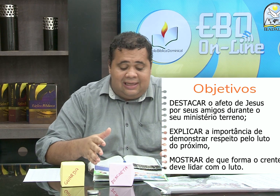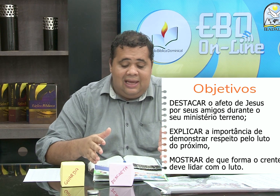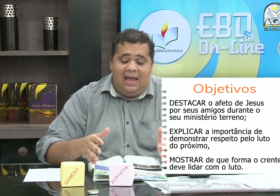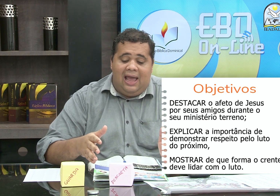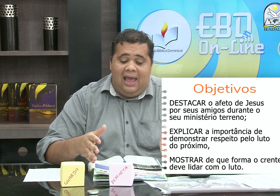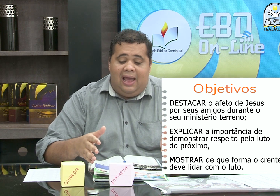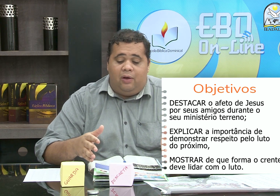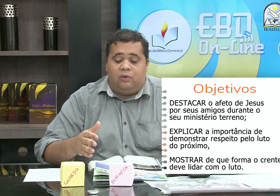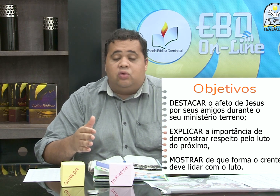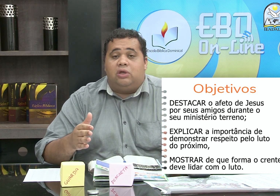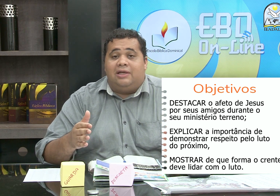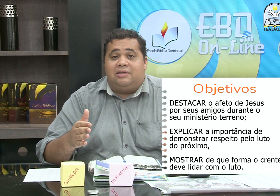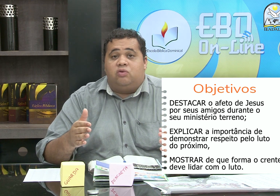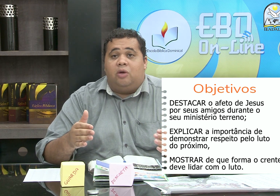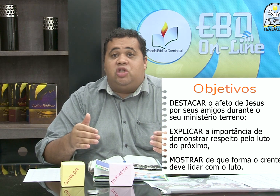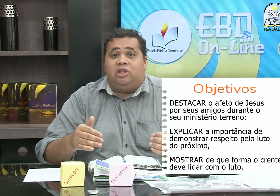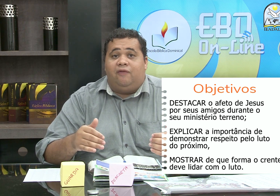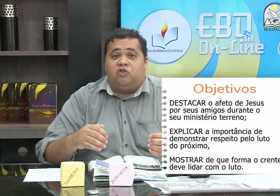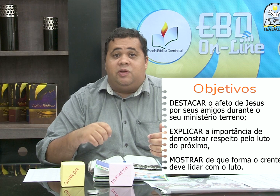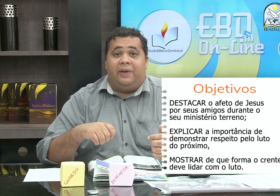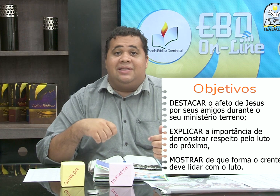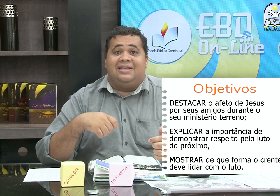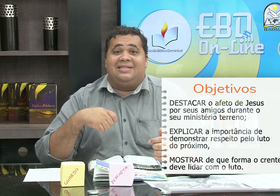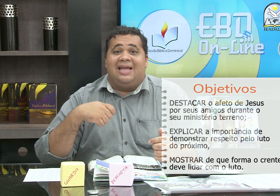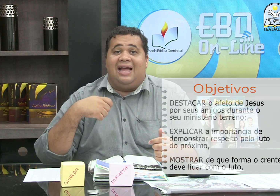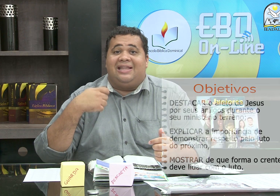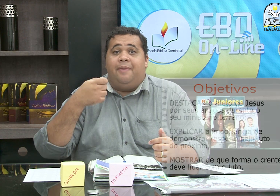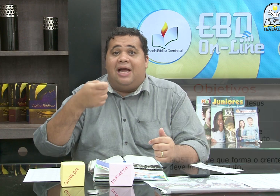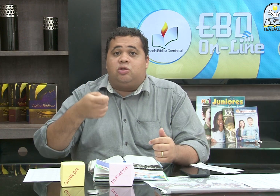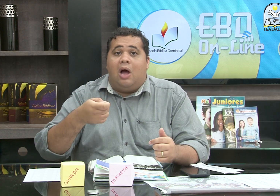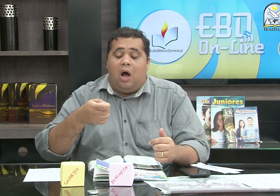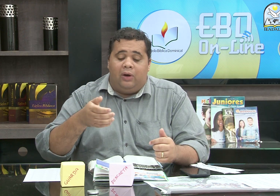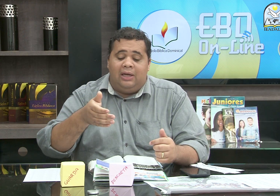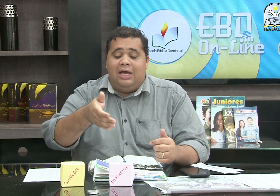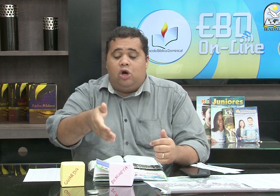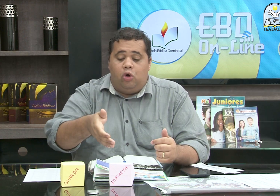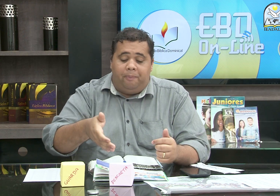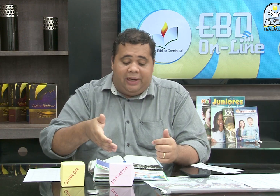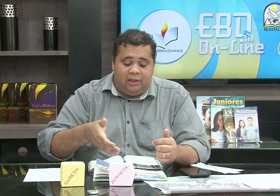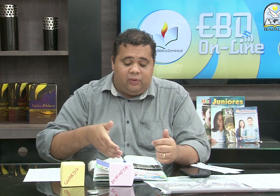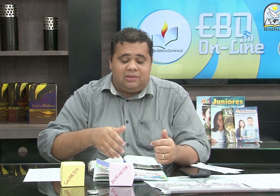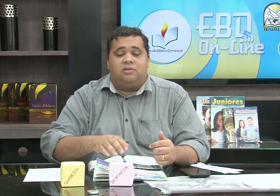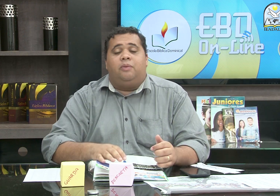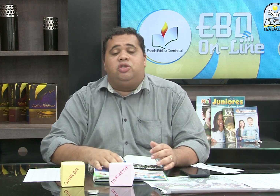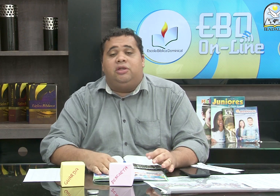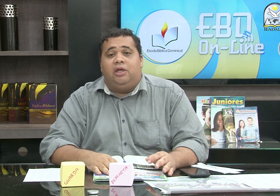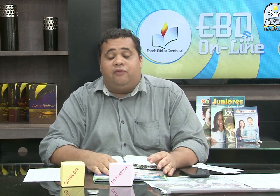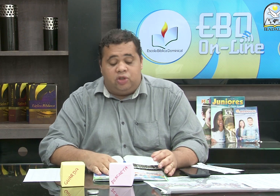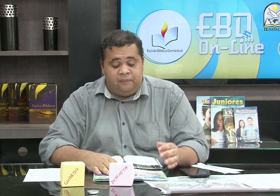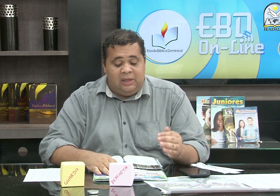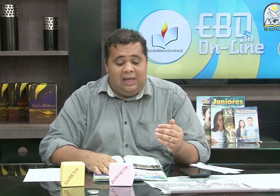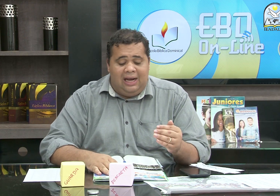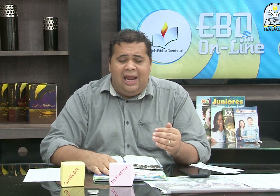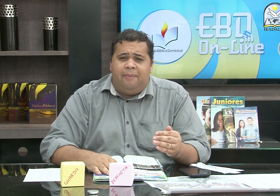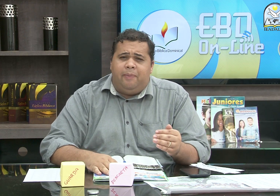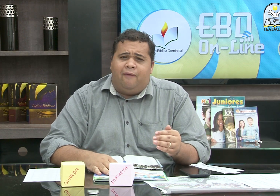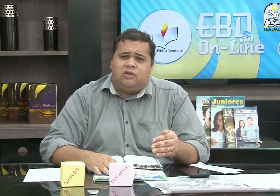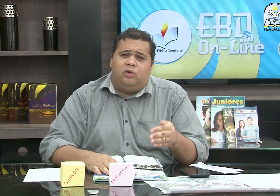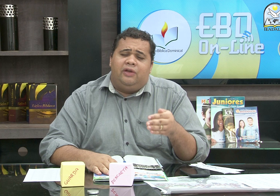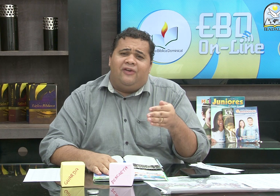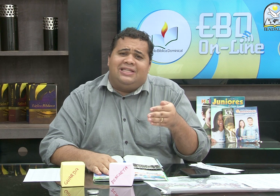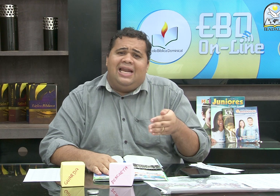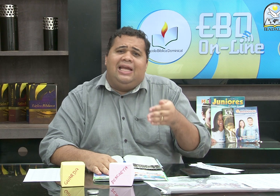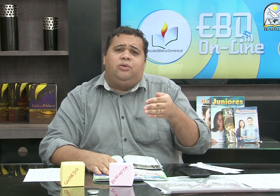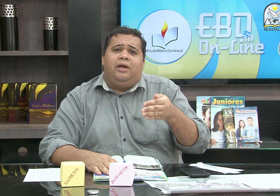Essa é é esses são os objetivos você precisa terminar sua aula cumprindo esses objetivos lembre